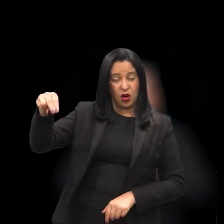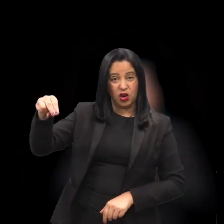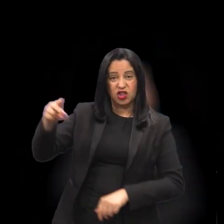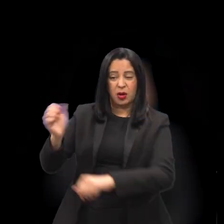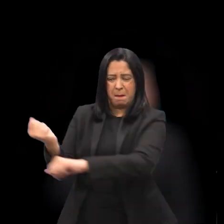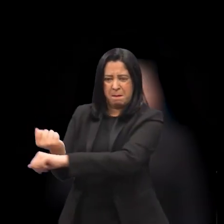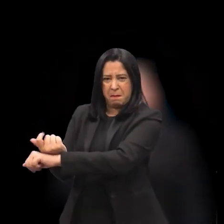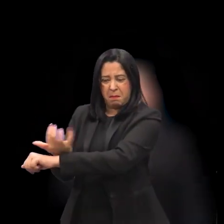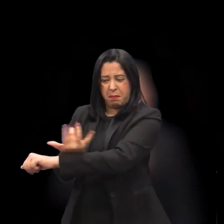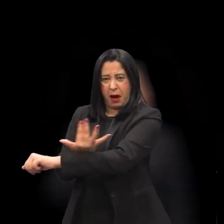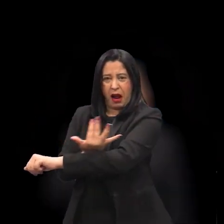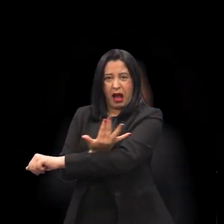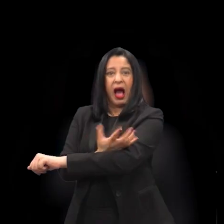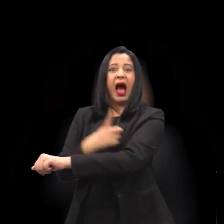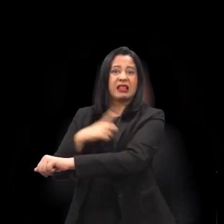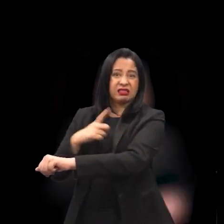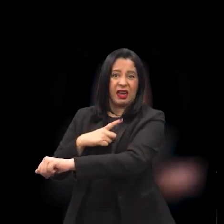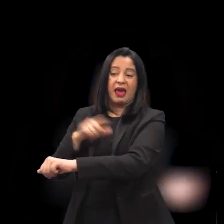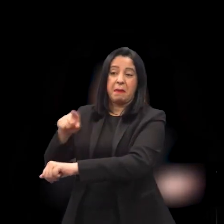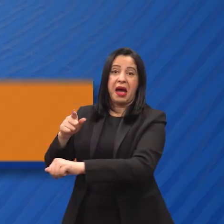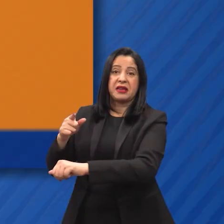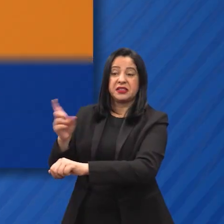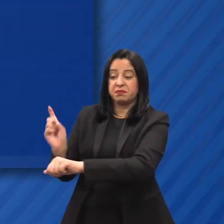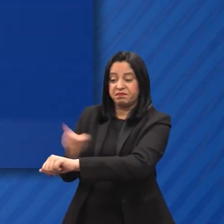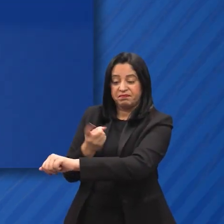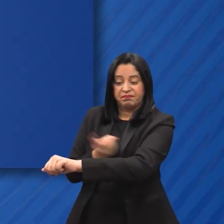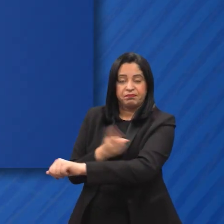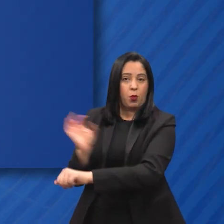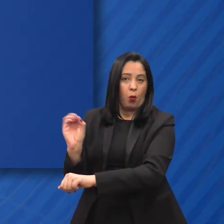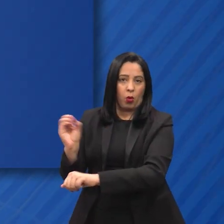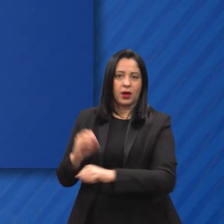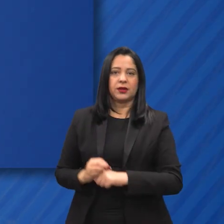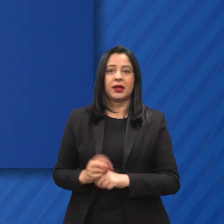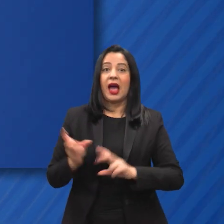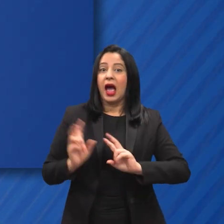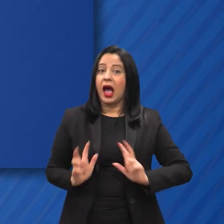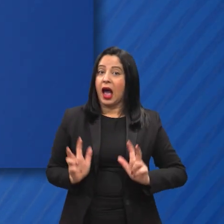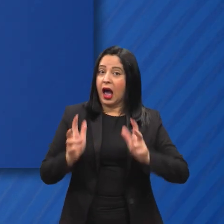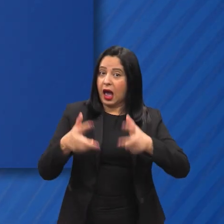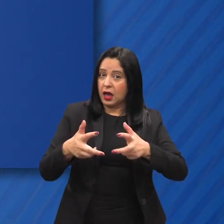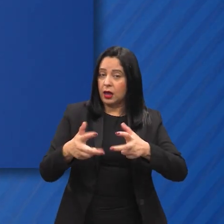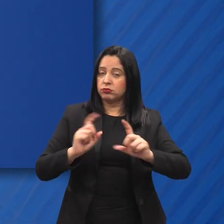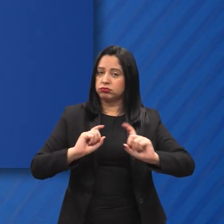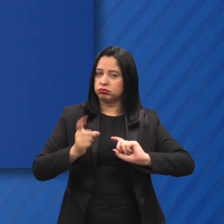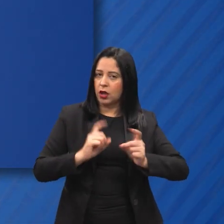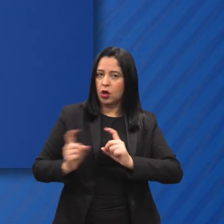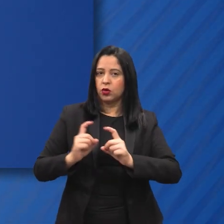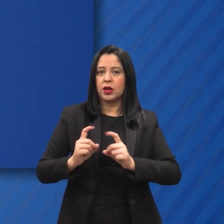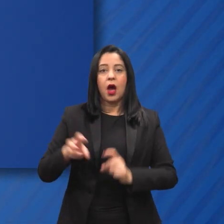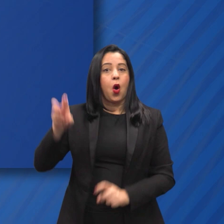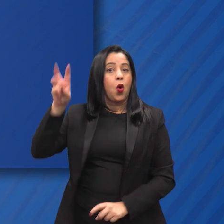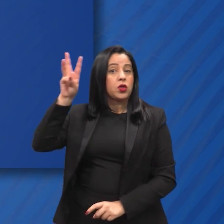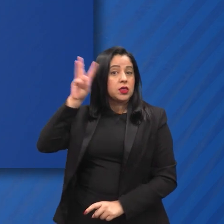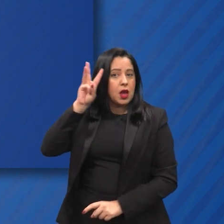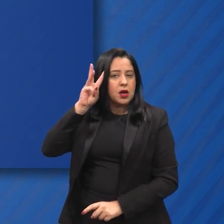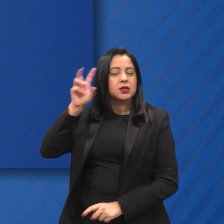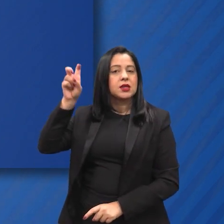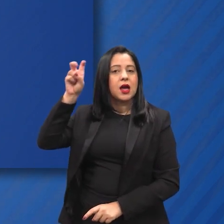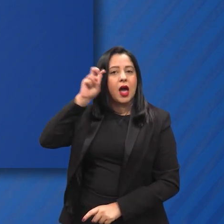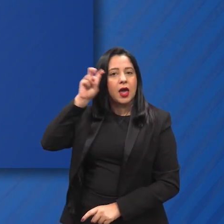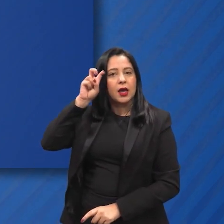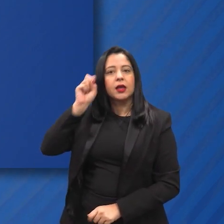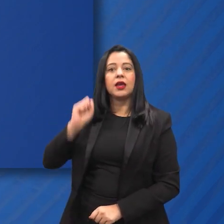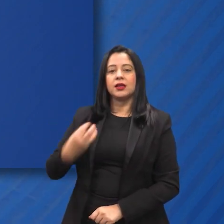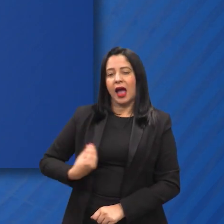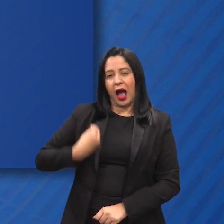mato alto, a exemplo da Zona Norte. As sessões da Câmara são realizadas todas as terças e quintas